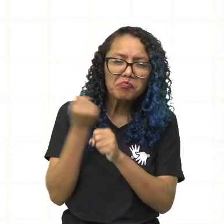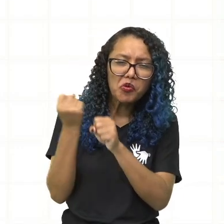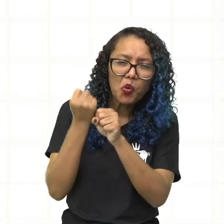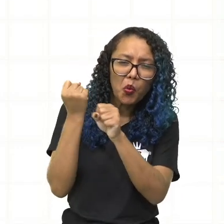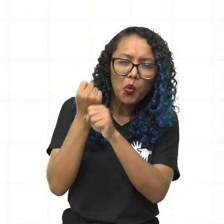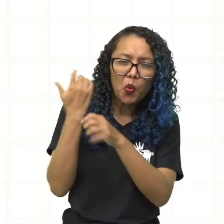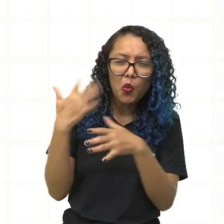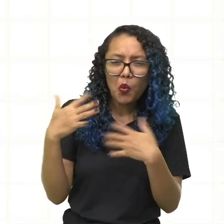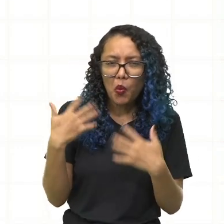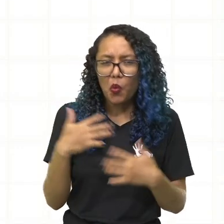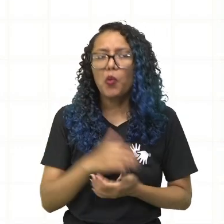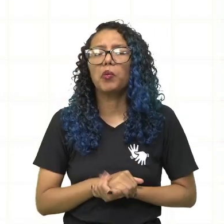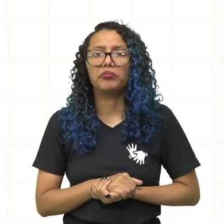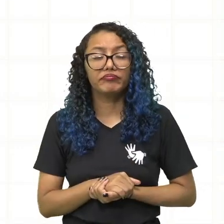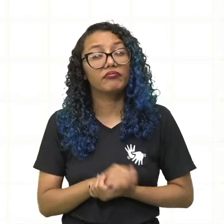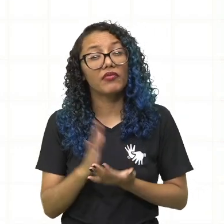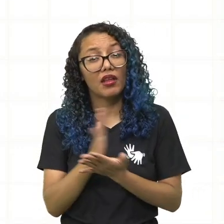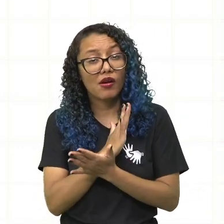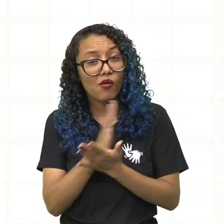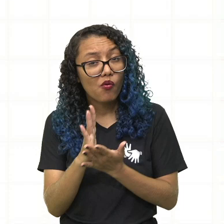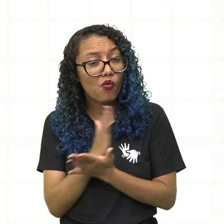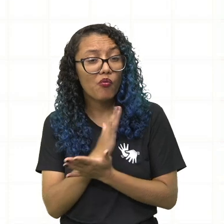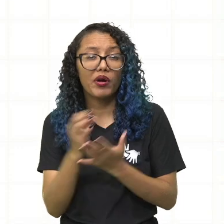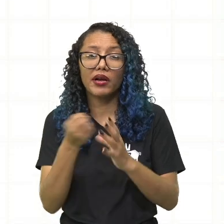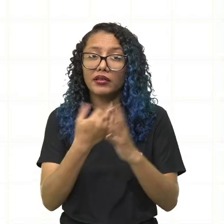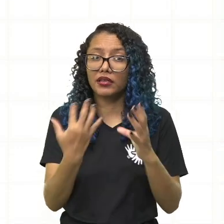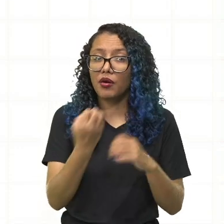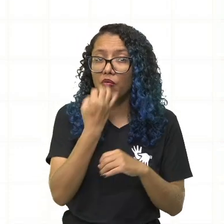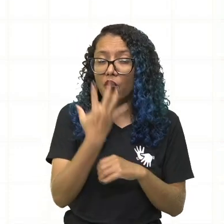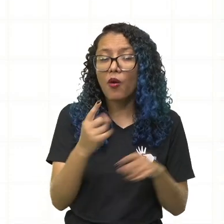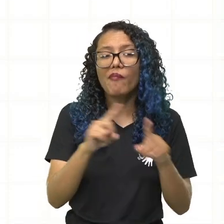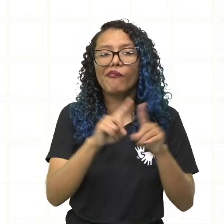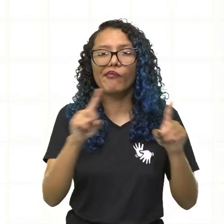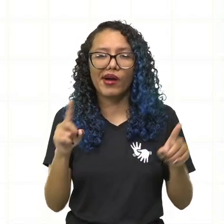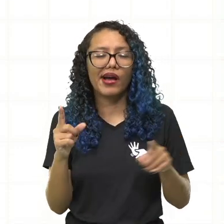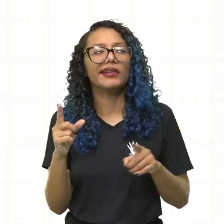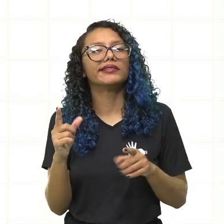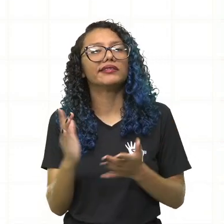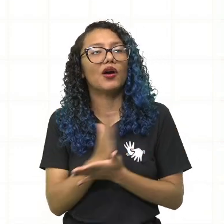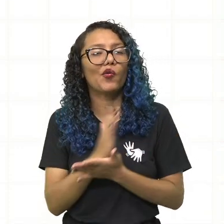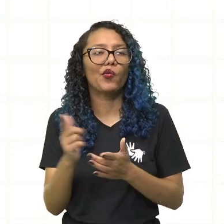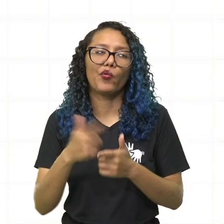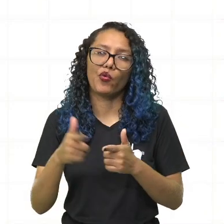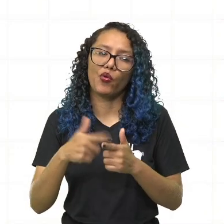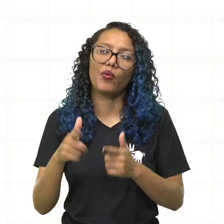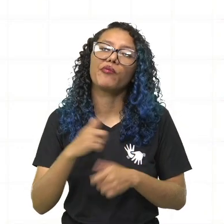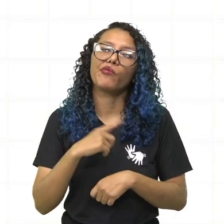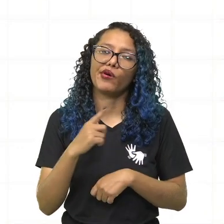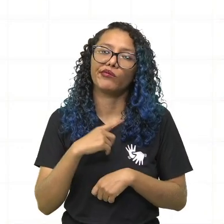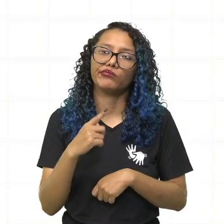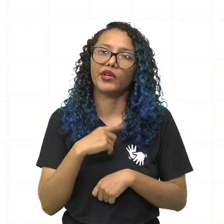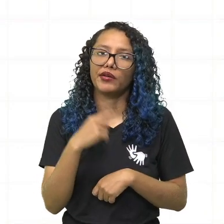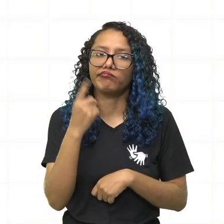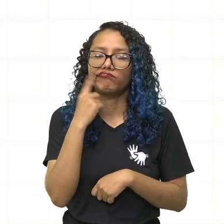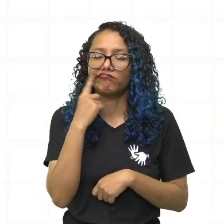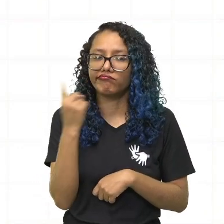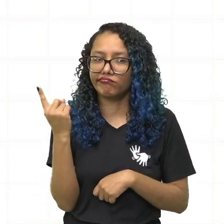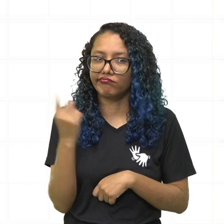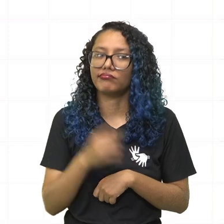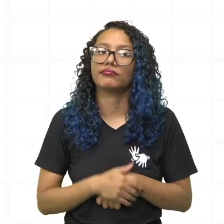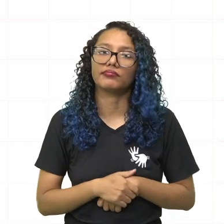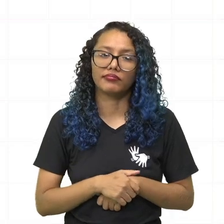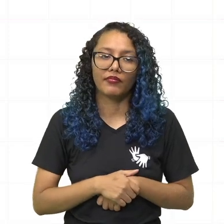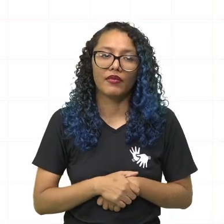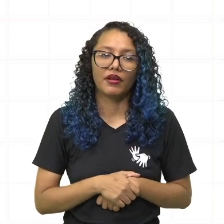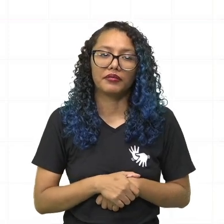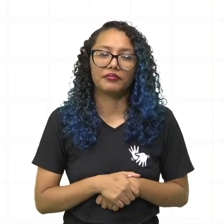essas são algumas vantagens, mas as hidrelétricas têm alguns problemas, como a gente vai ver aí nessa próxima tela. Para